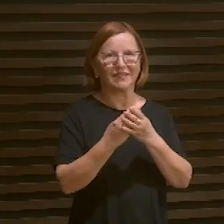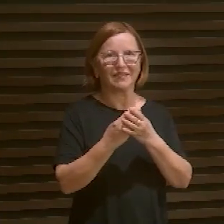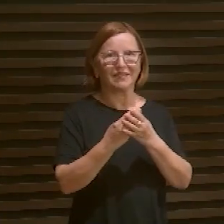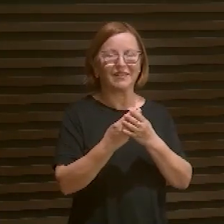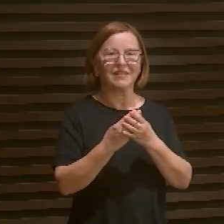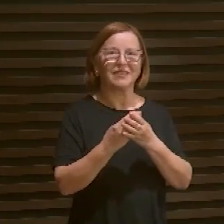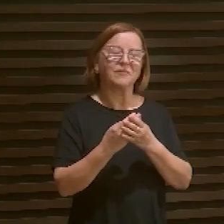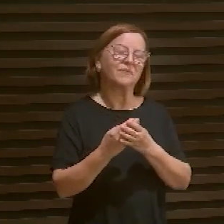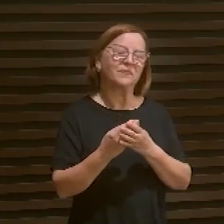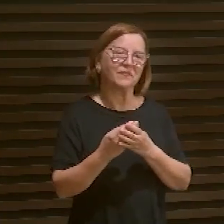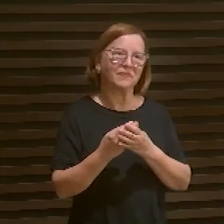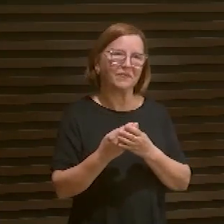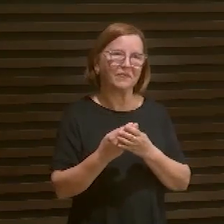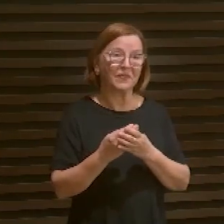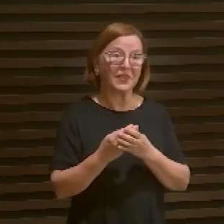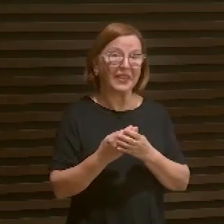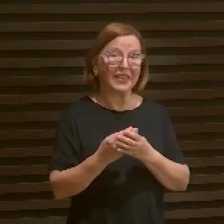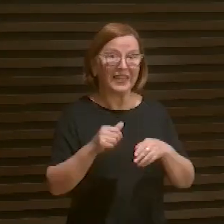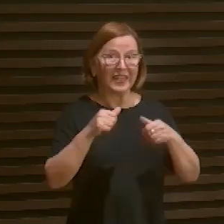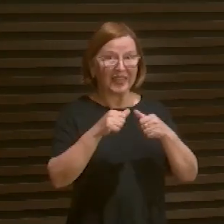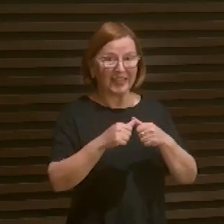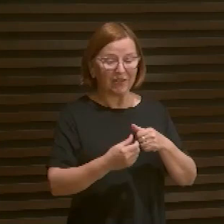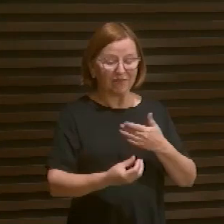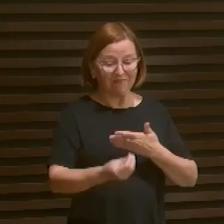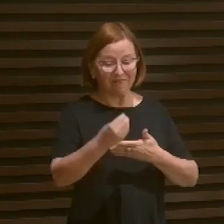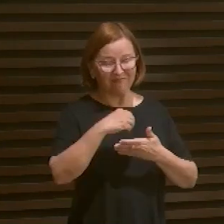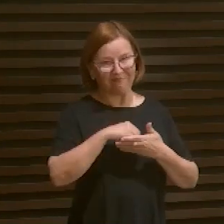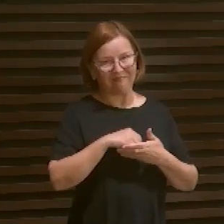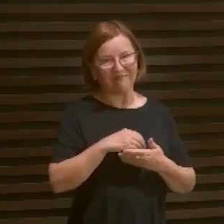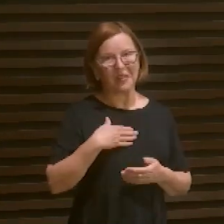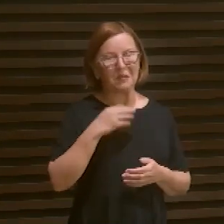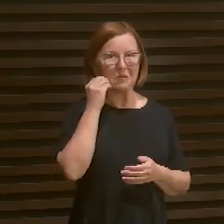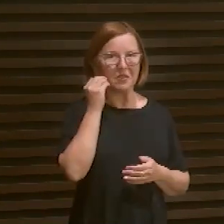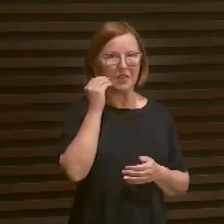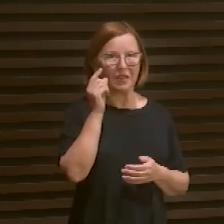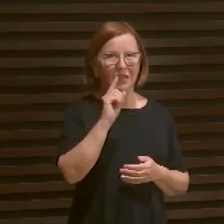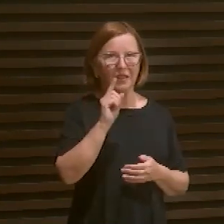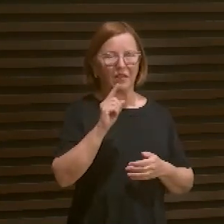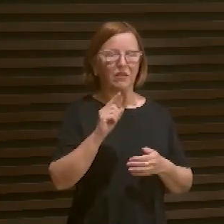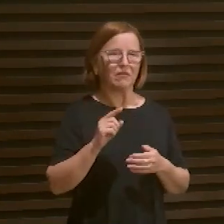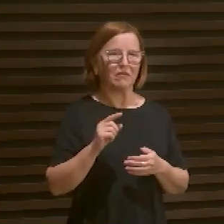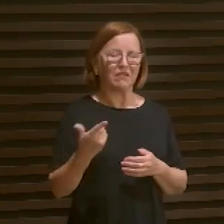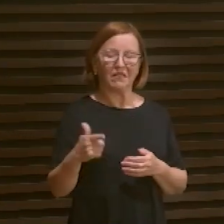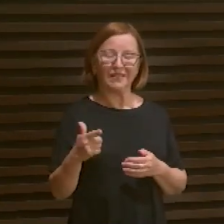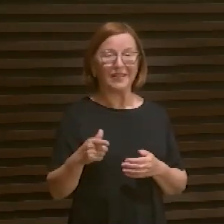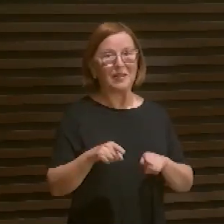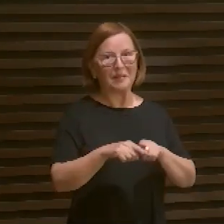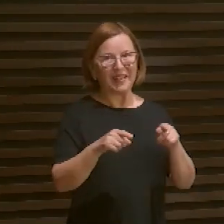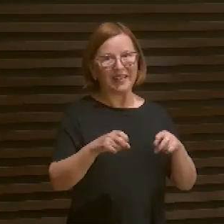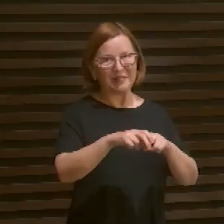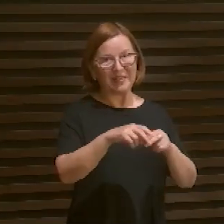Isso integraliza a minha experiência. Não por condicionamento, mas pela